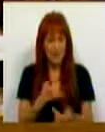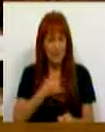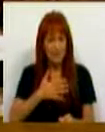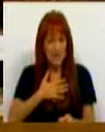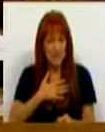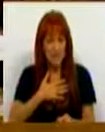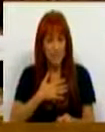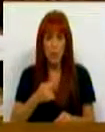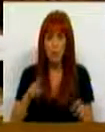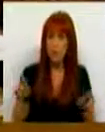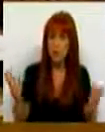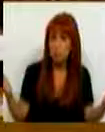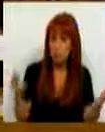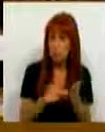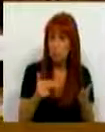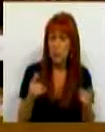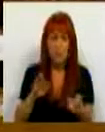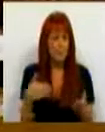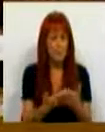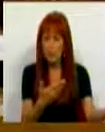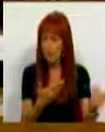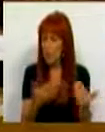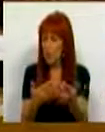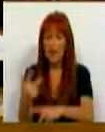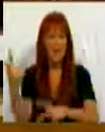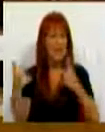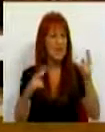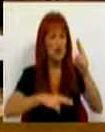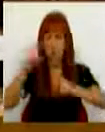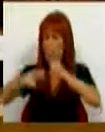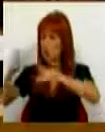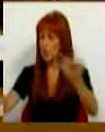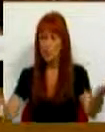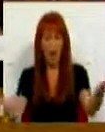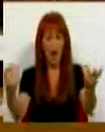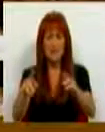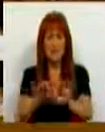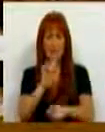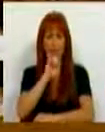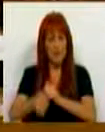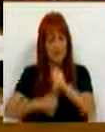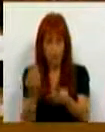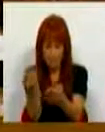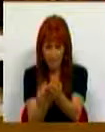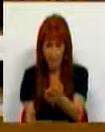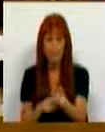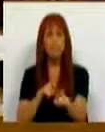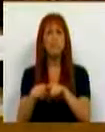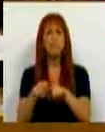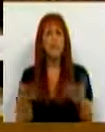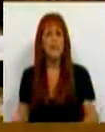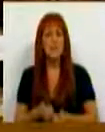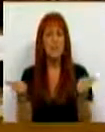empresas. O que esperávamos? Propostas, críticas construtivas, de forma a podermos melhorar estas